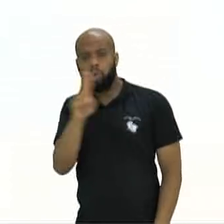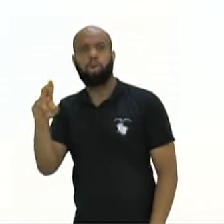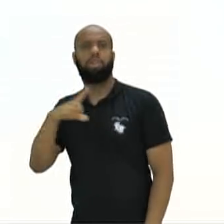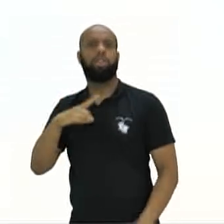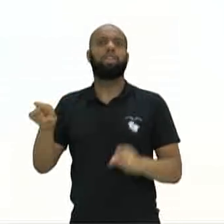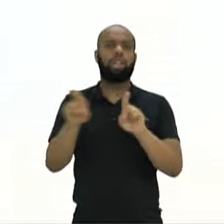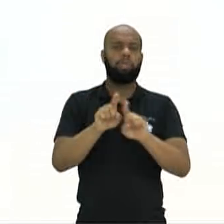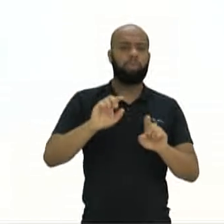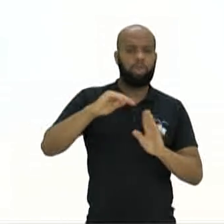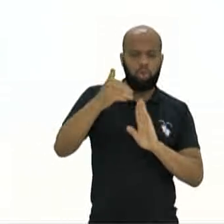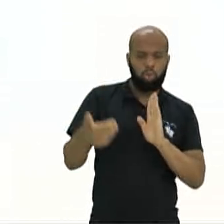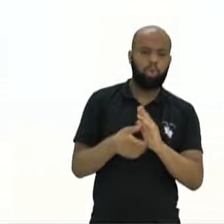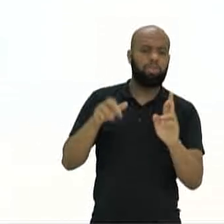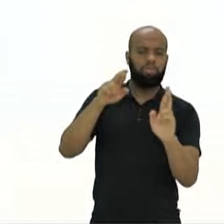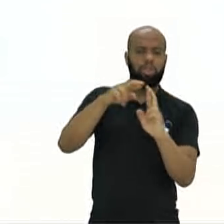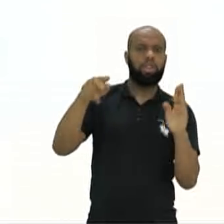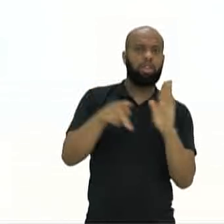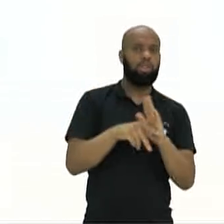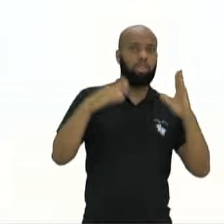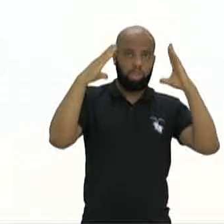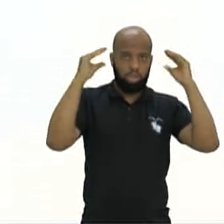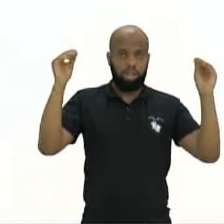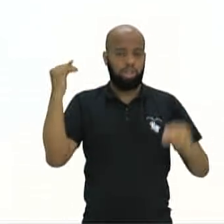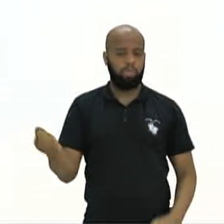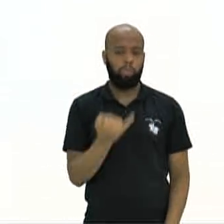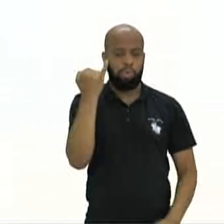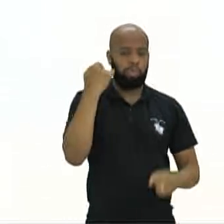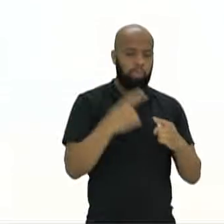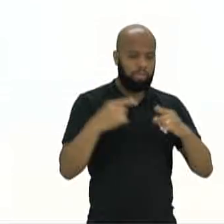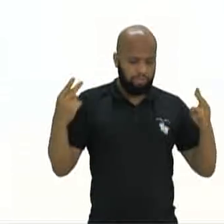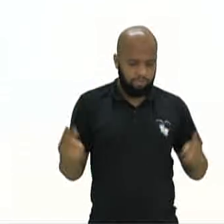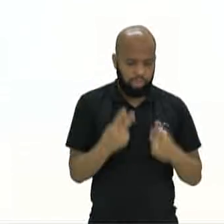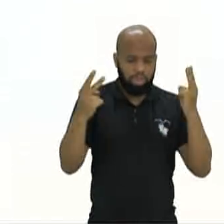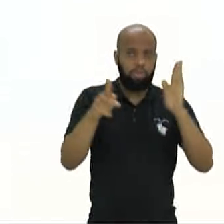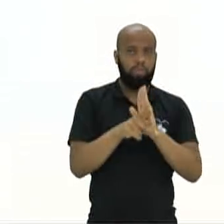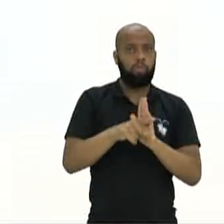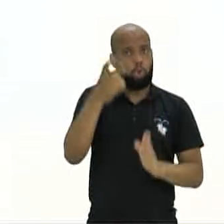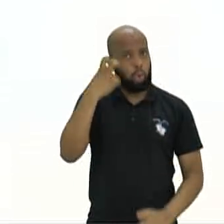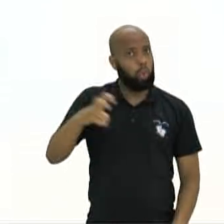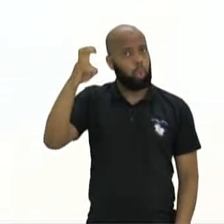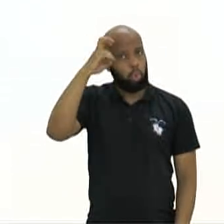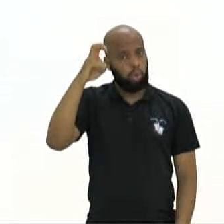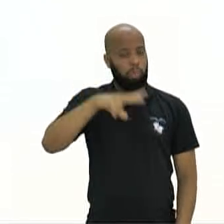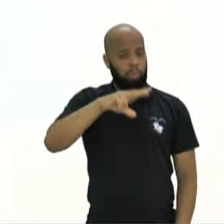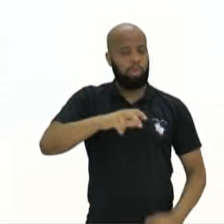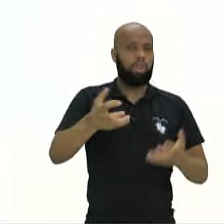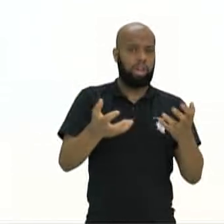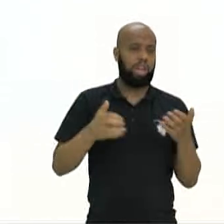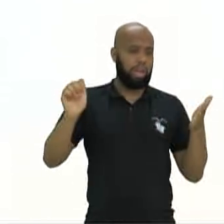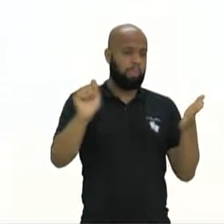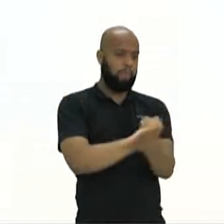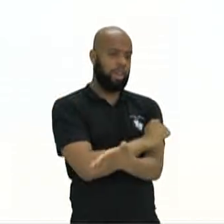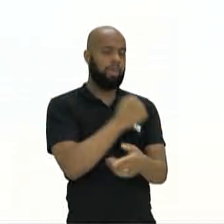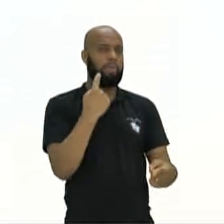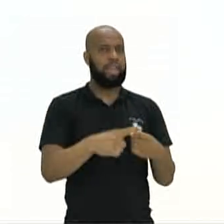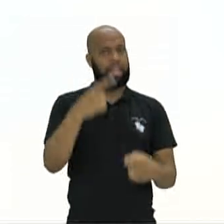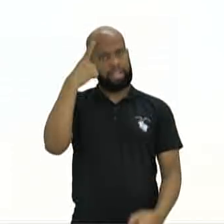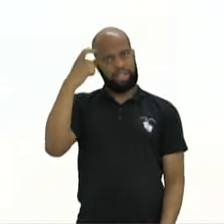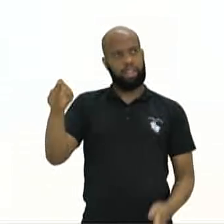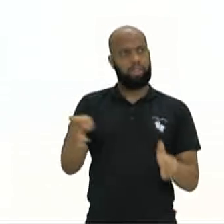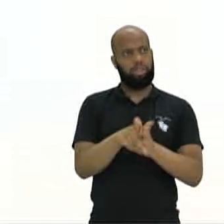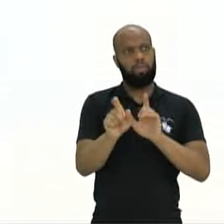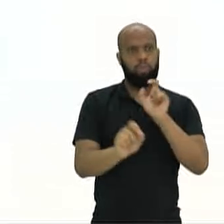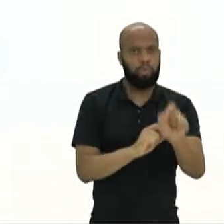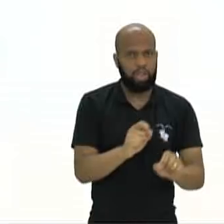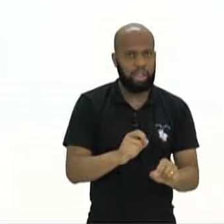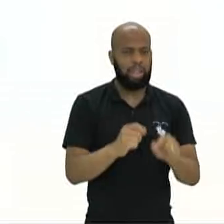tudo que se remete aos holandeses era importante para que valorizasse a cultura portuguesa. Ou que apagasse para eles uma ideia de